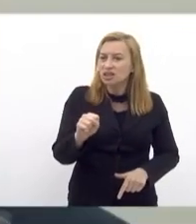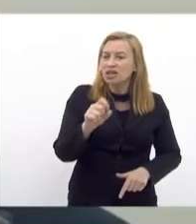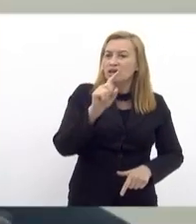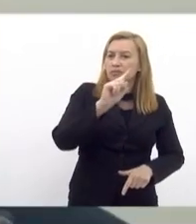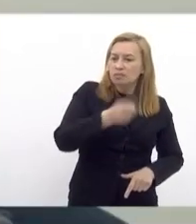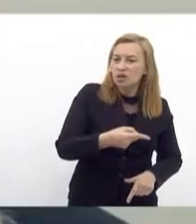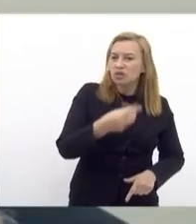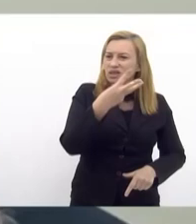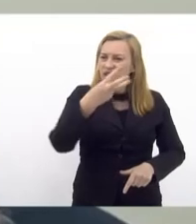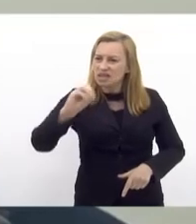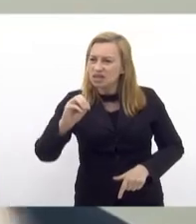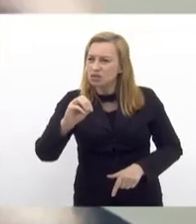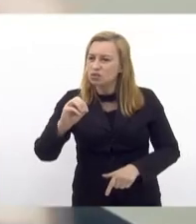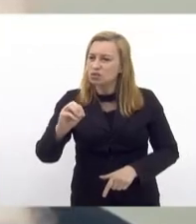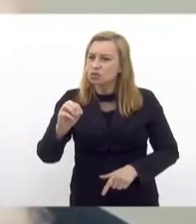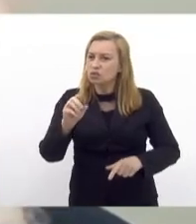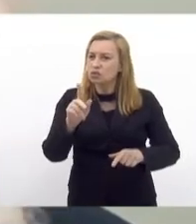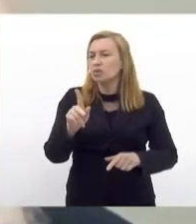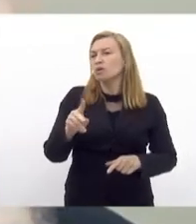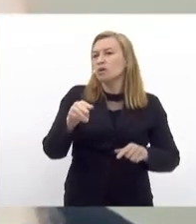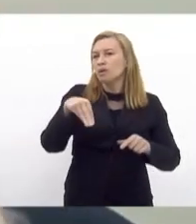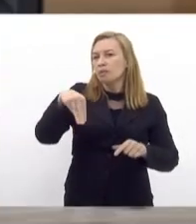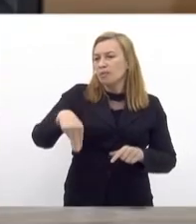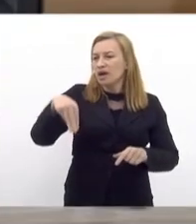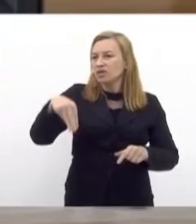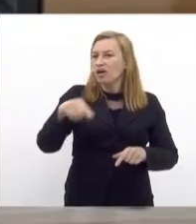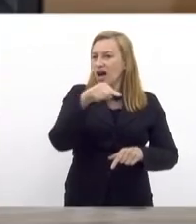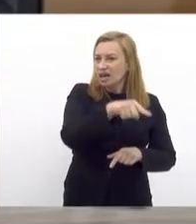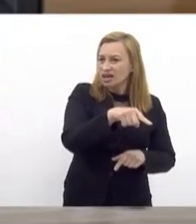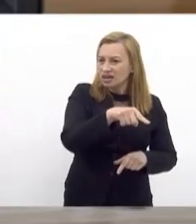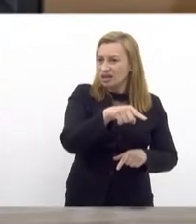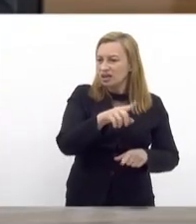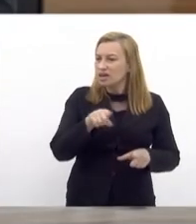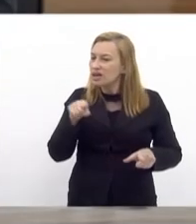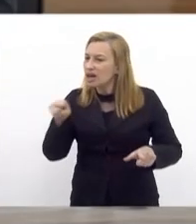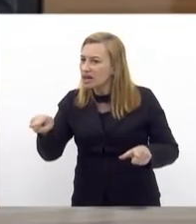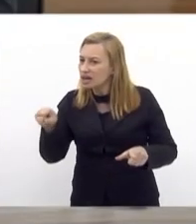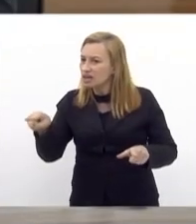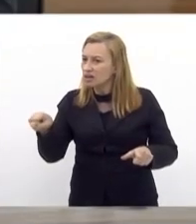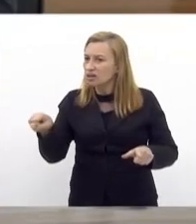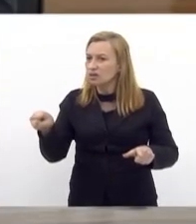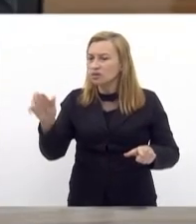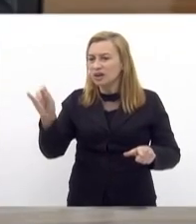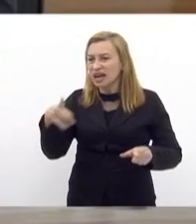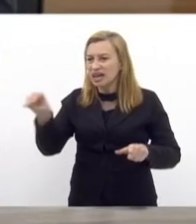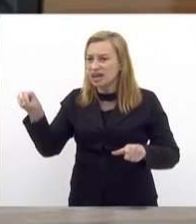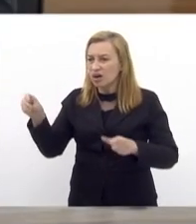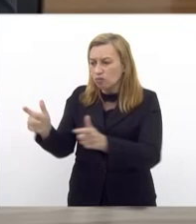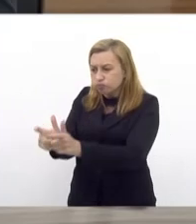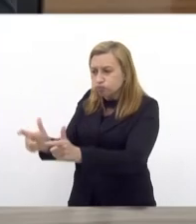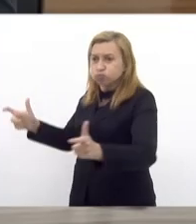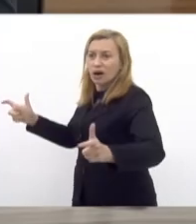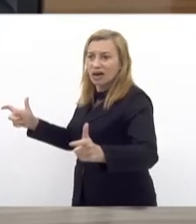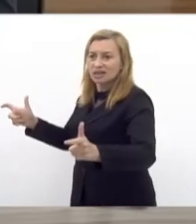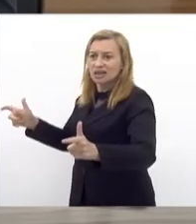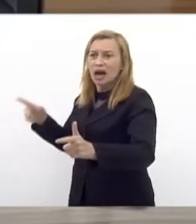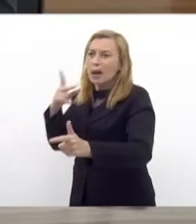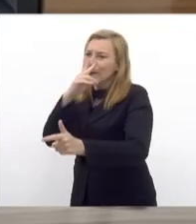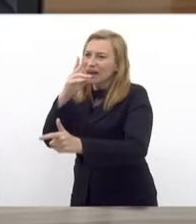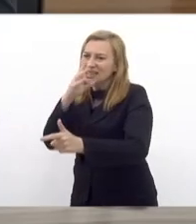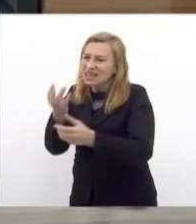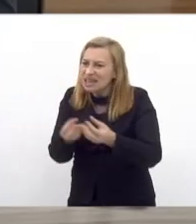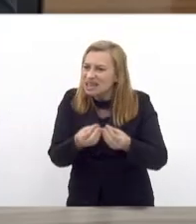de 3.200, de 4.000 metros aqui no Galeão. Parece que eles estão de propósito jogando para quebrar